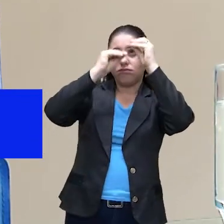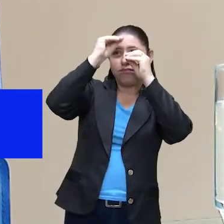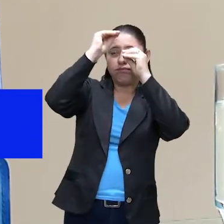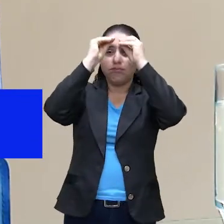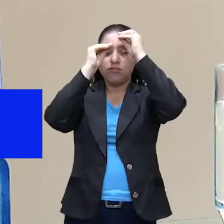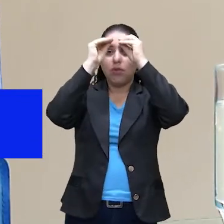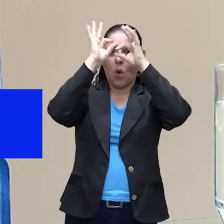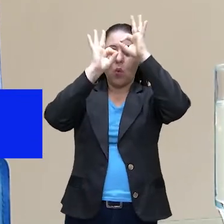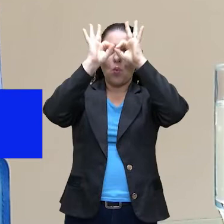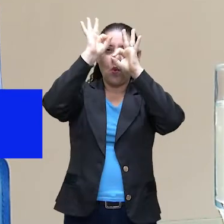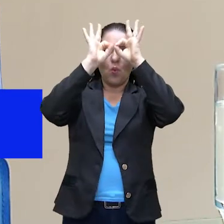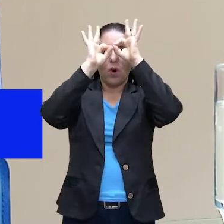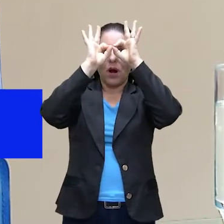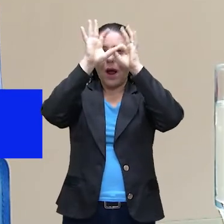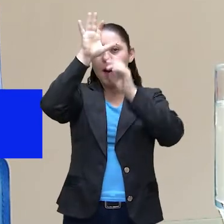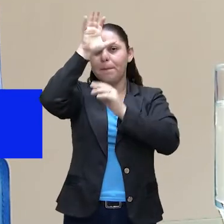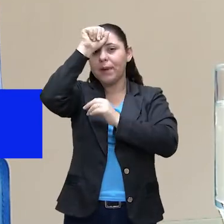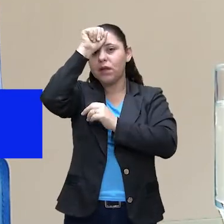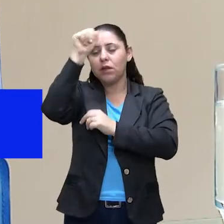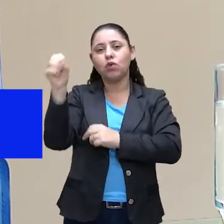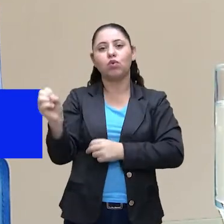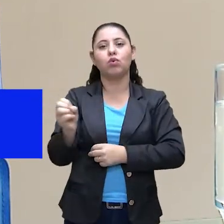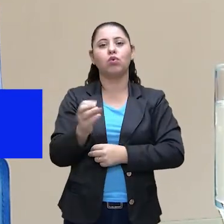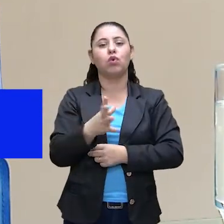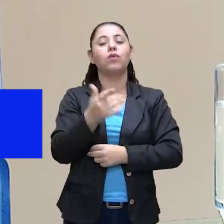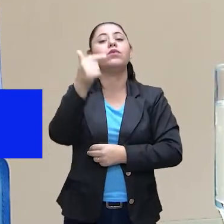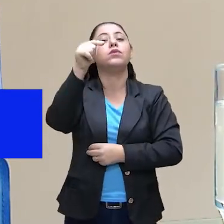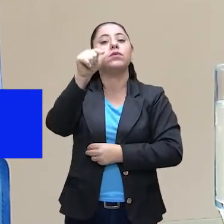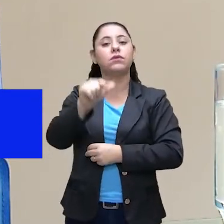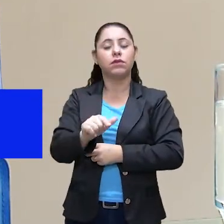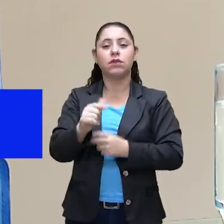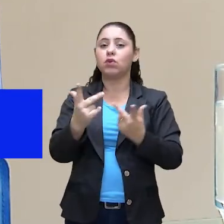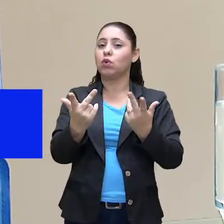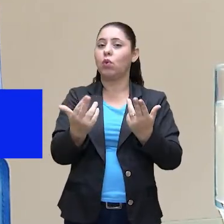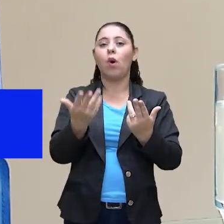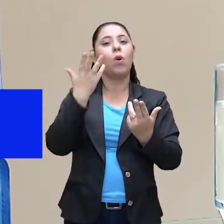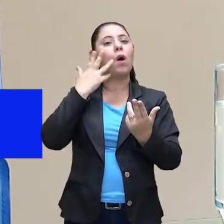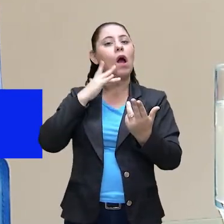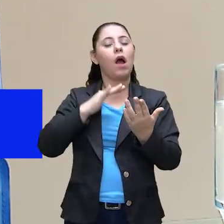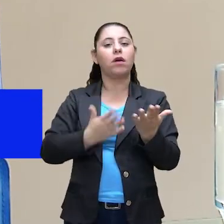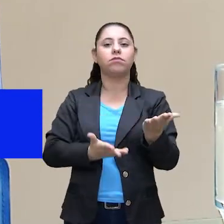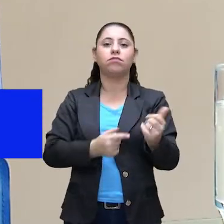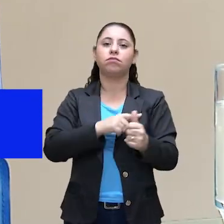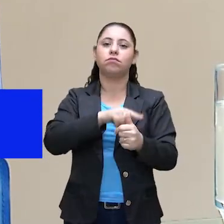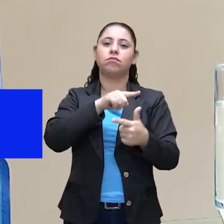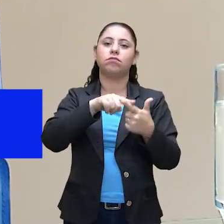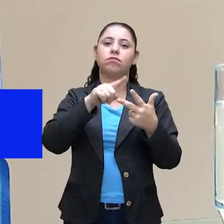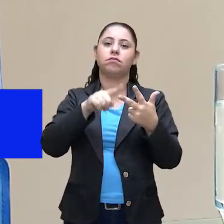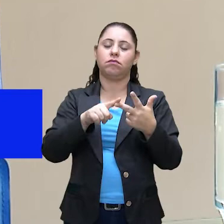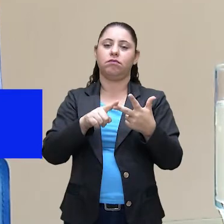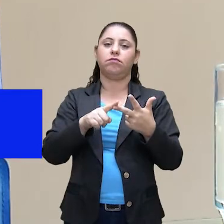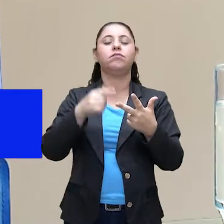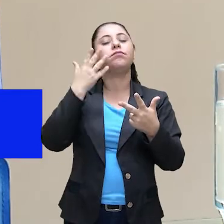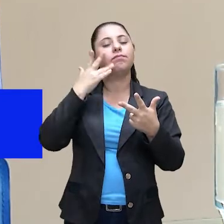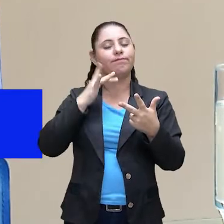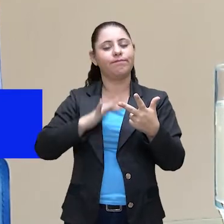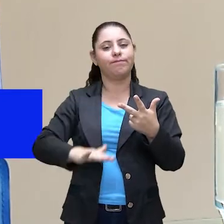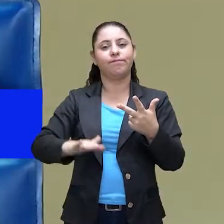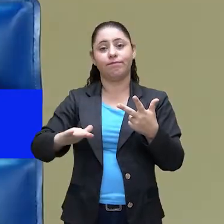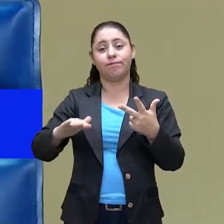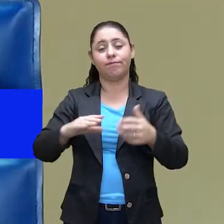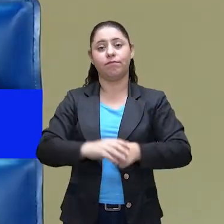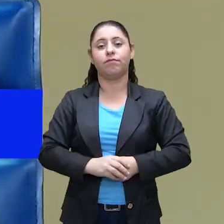ou flexibilidade de aprendizado novamente, como aconteceu na primeira, segunda e terceira